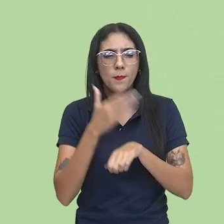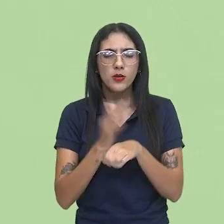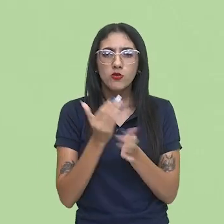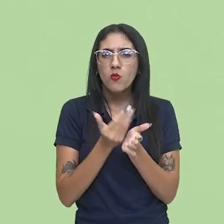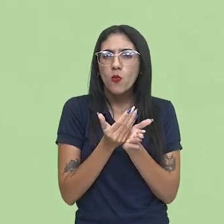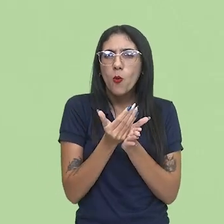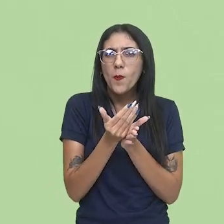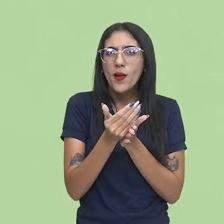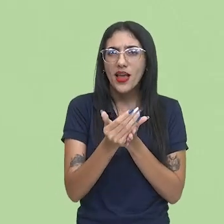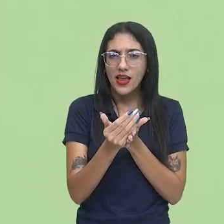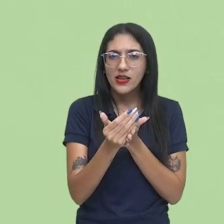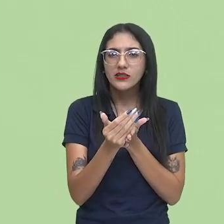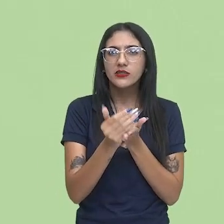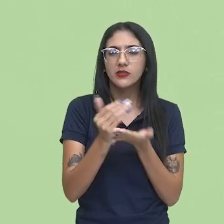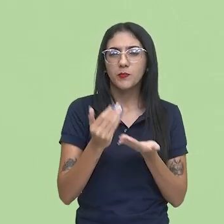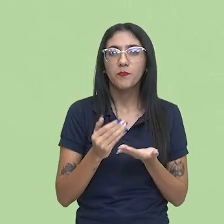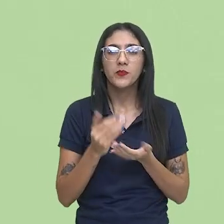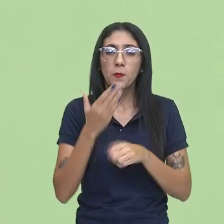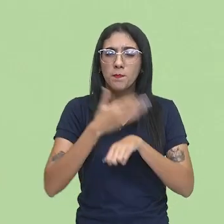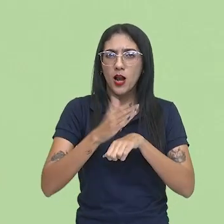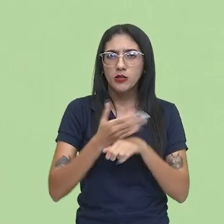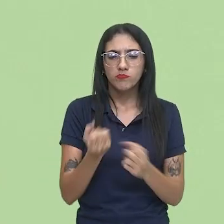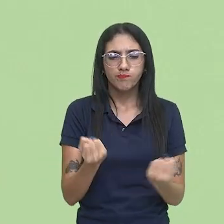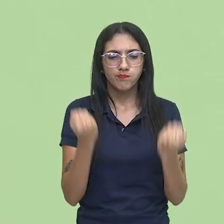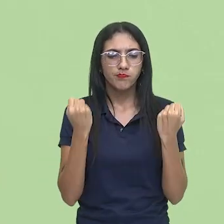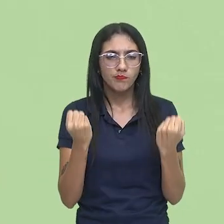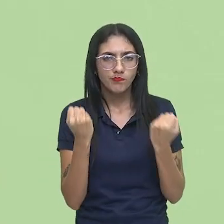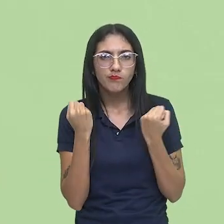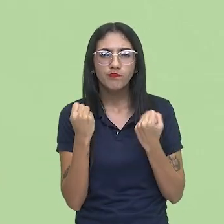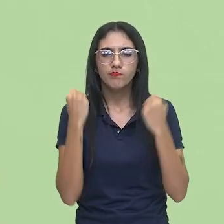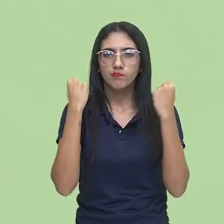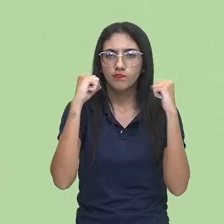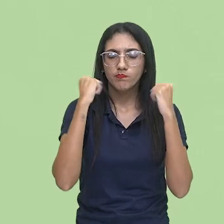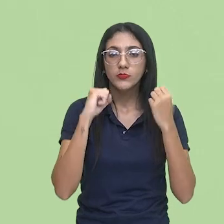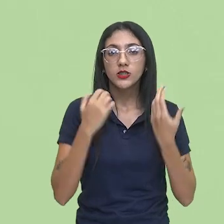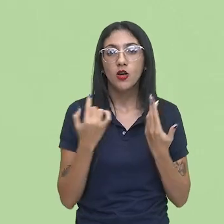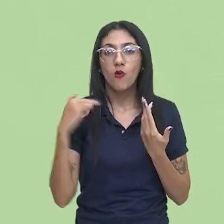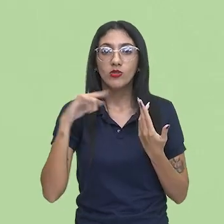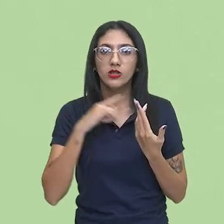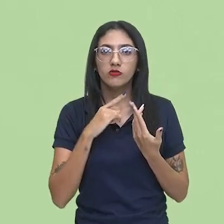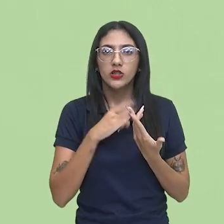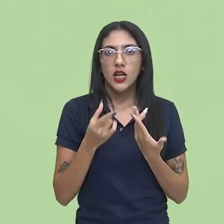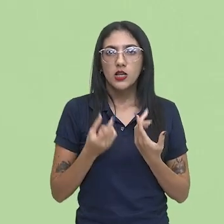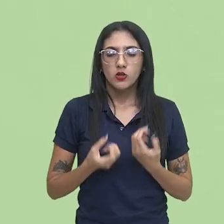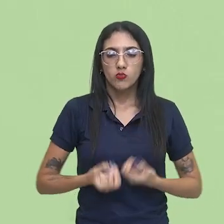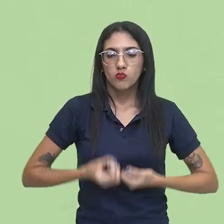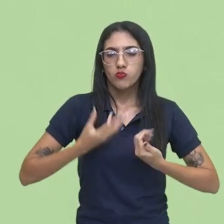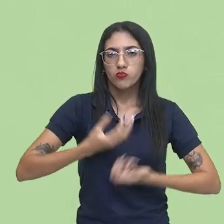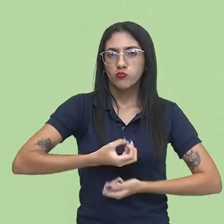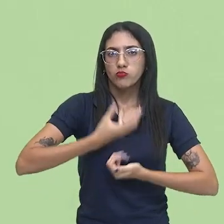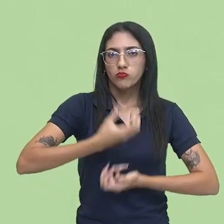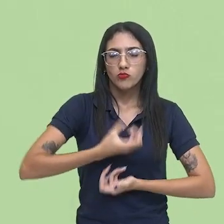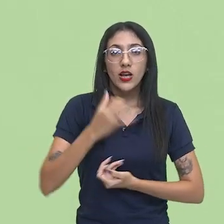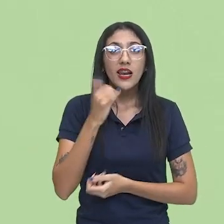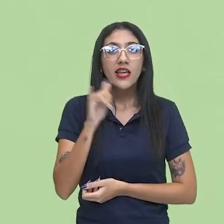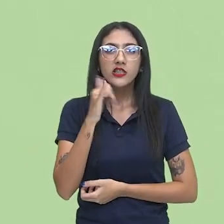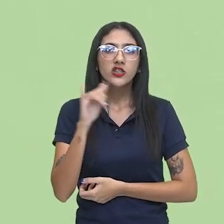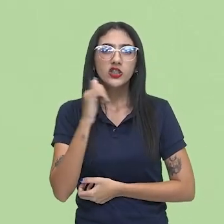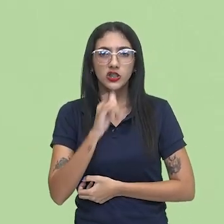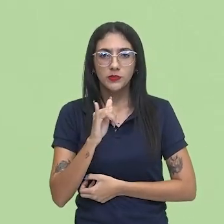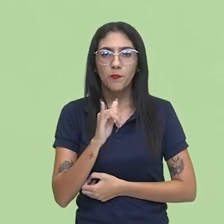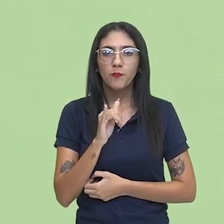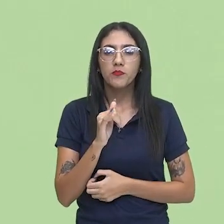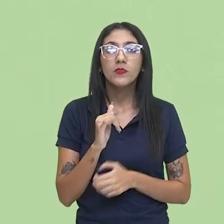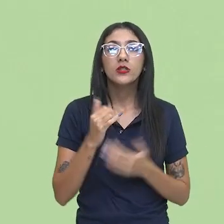atividade corporal ou laboral, você vai desprender energia. E essa energia ela vai